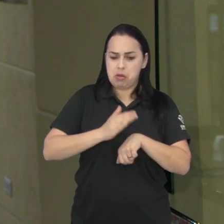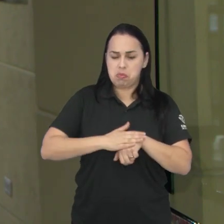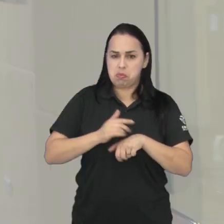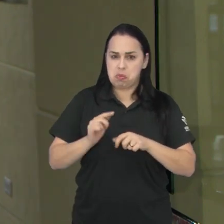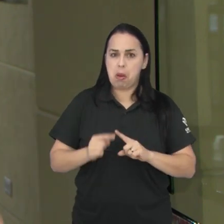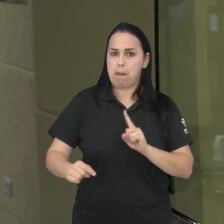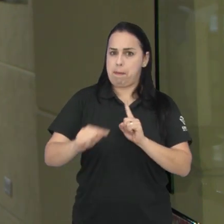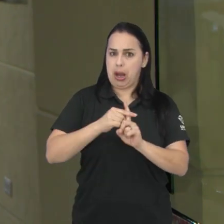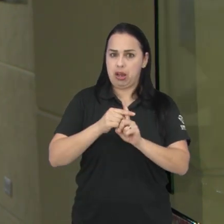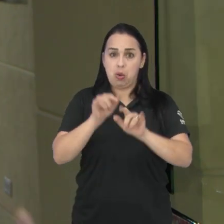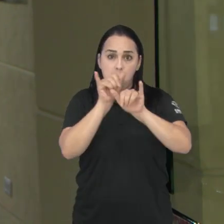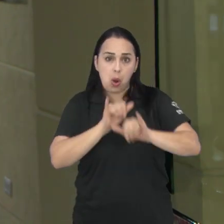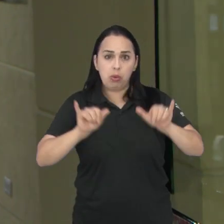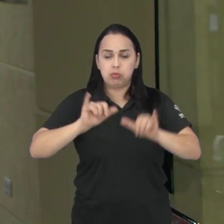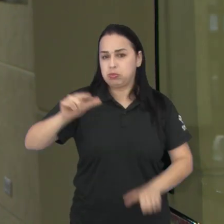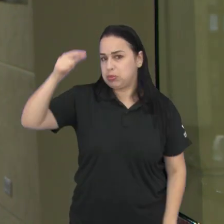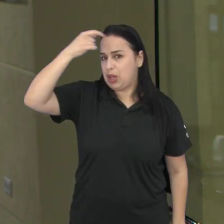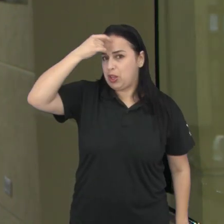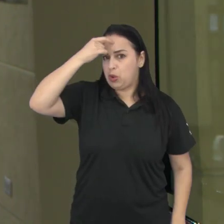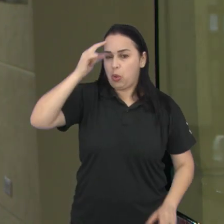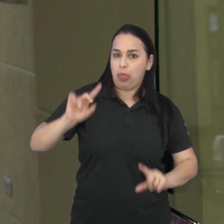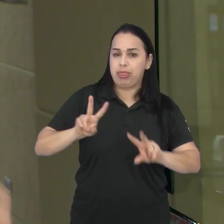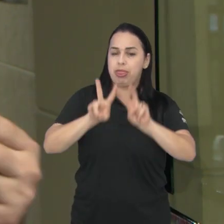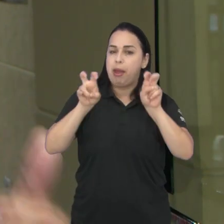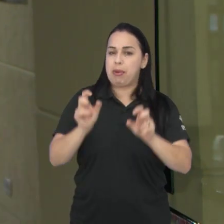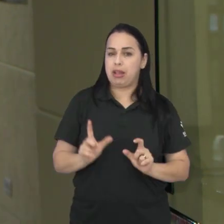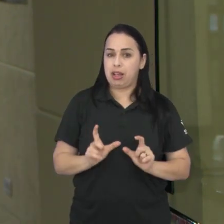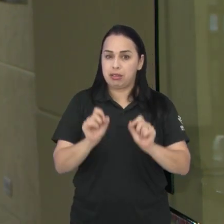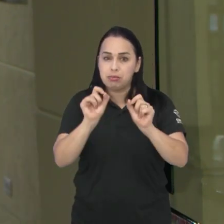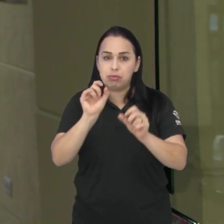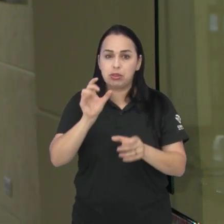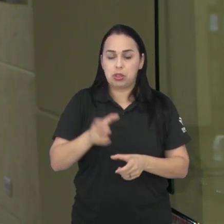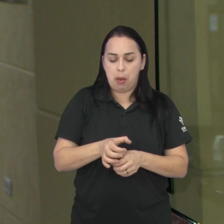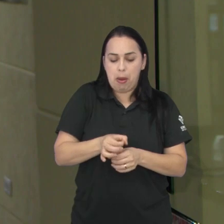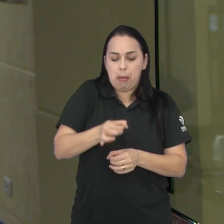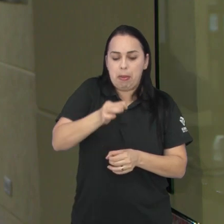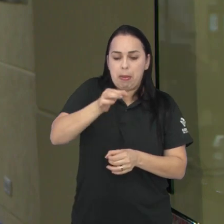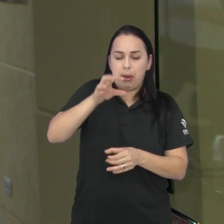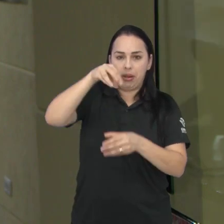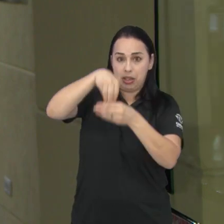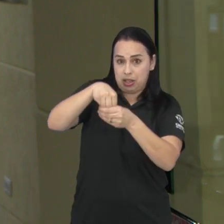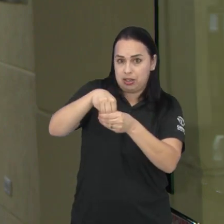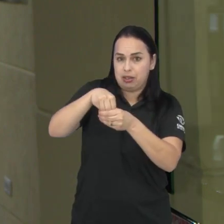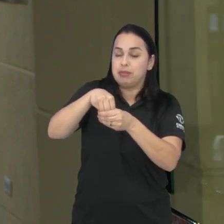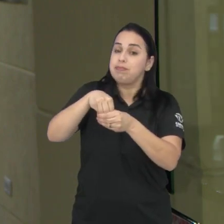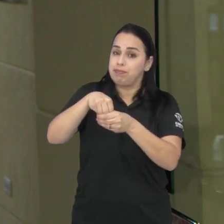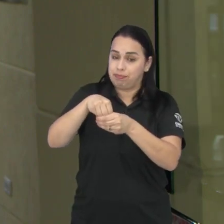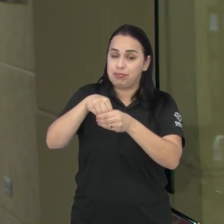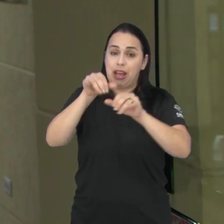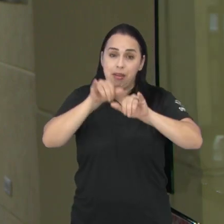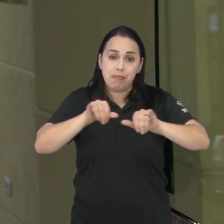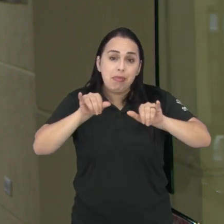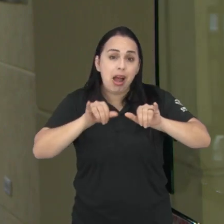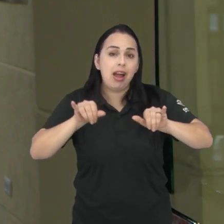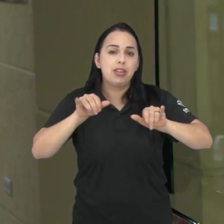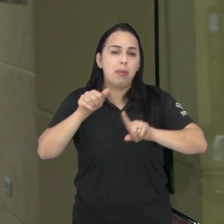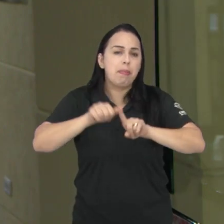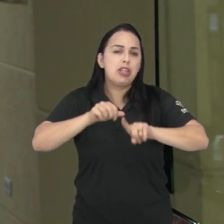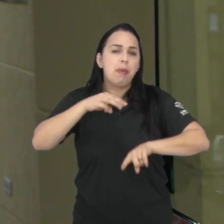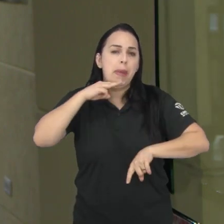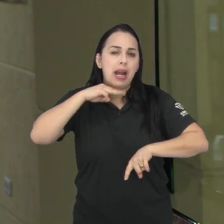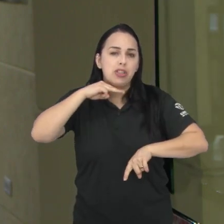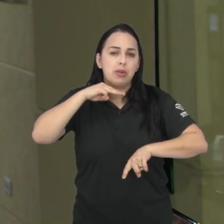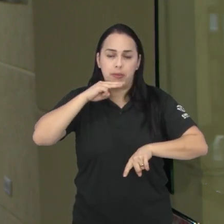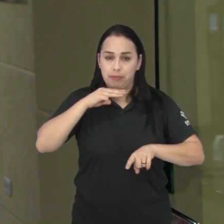positivo conscientizar falar sobre o câncer sobre o mieloma Né o Marcio Borgonha que nós estamos é agora